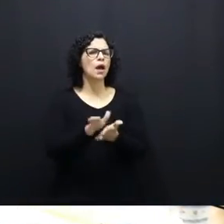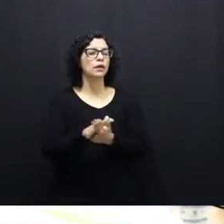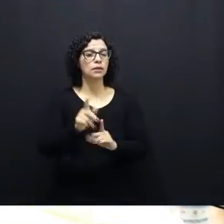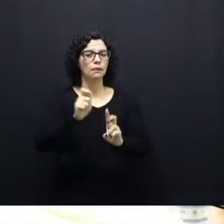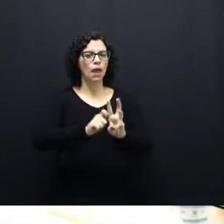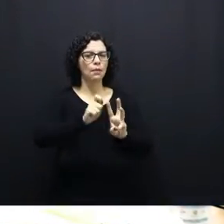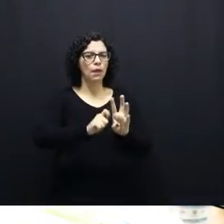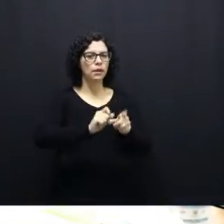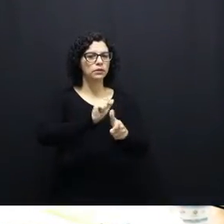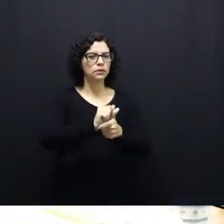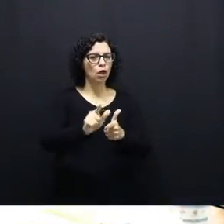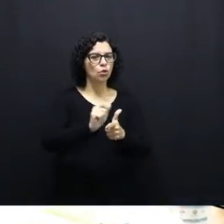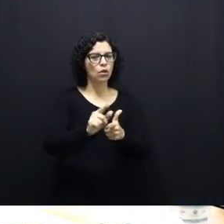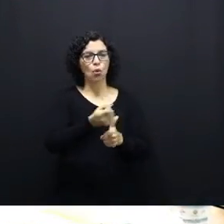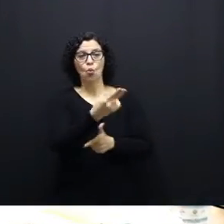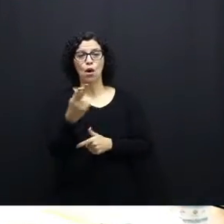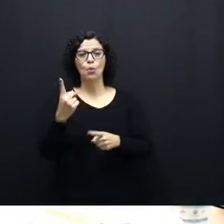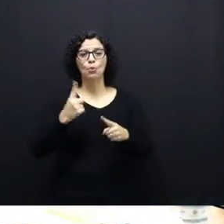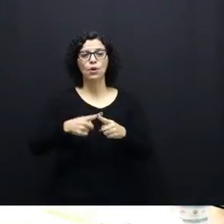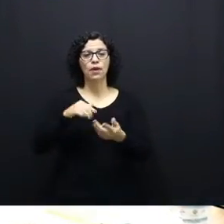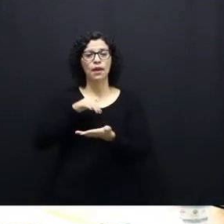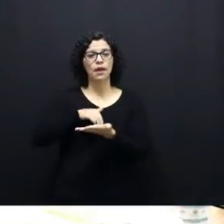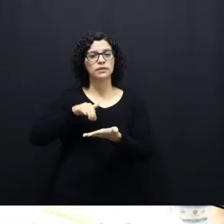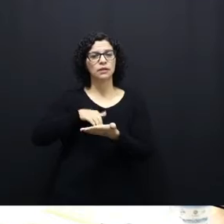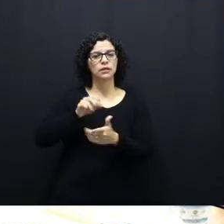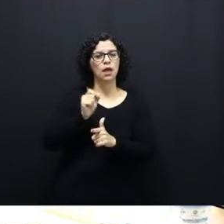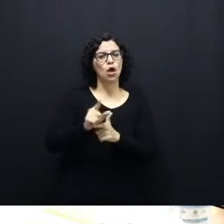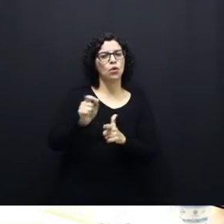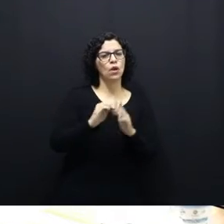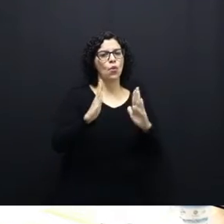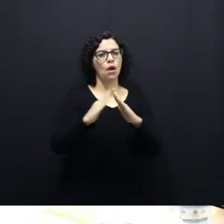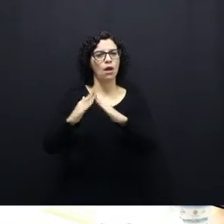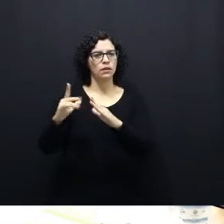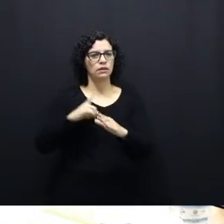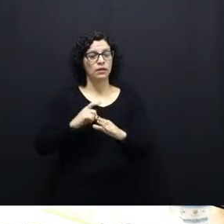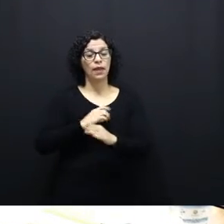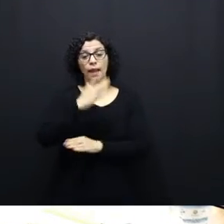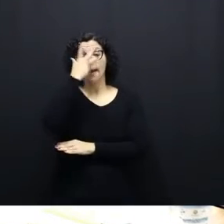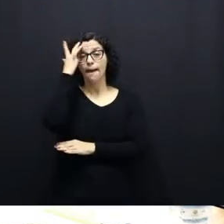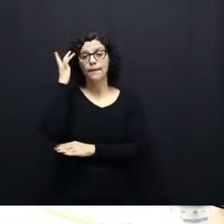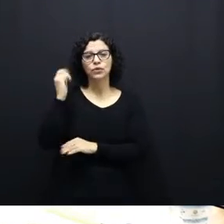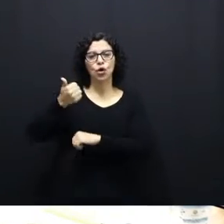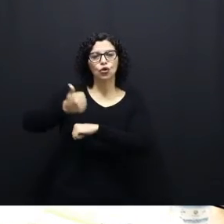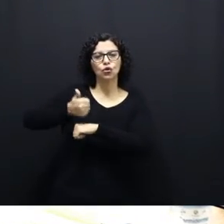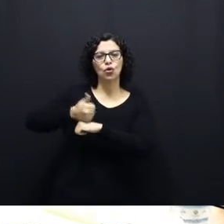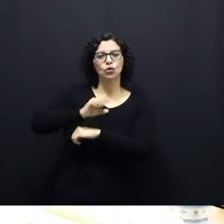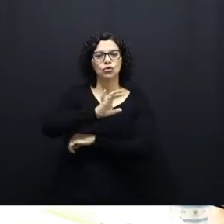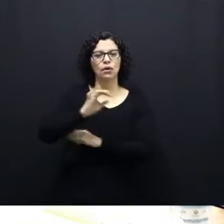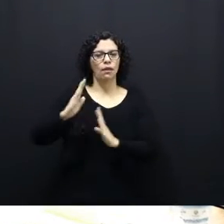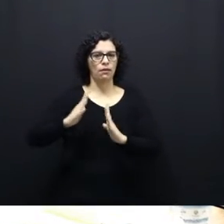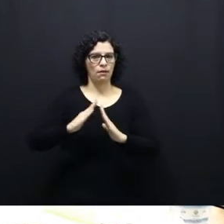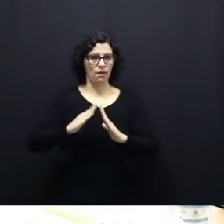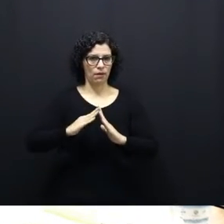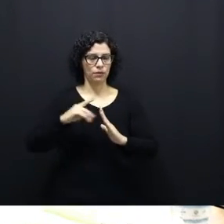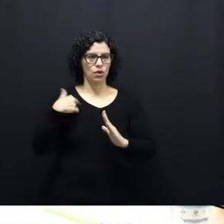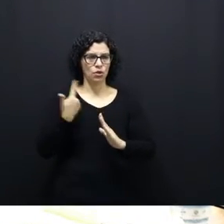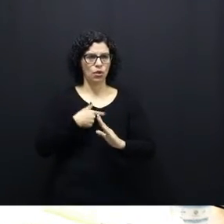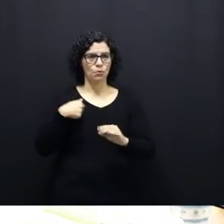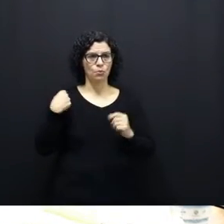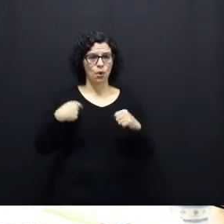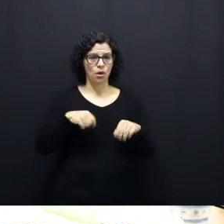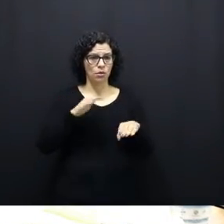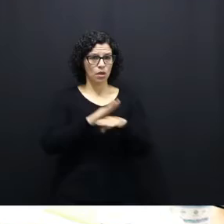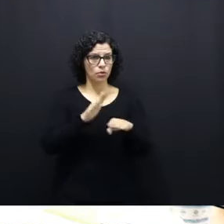quanto que nós pagamos porque secretarias luzes aluguéis e quem são essas pessoas porque nós tem que saber exatamente o que ele pode ajudar